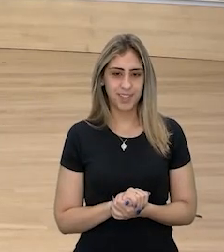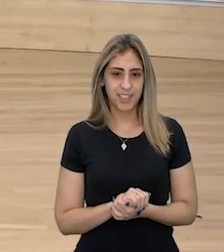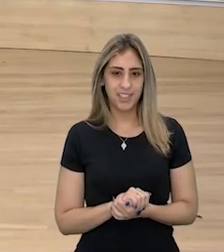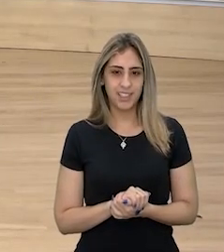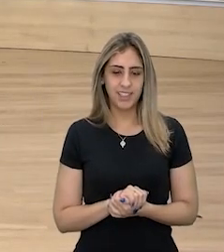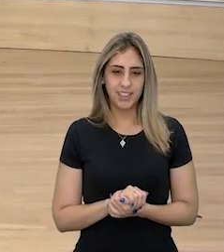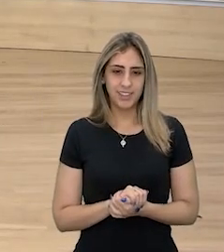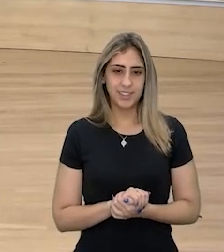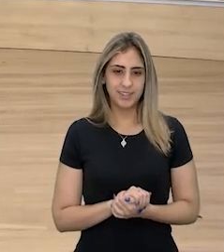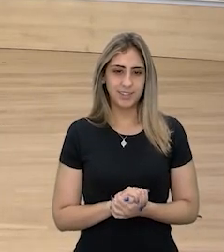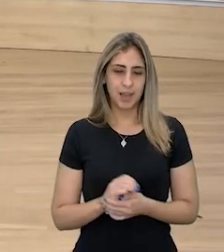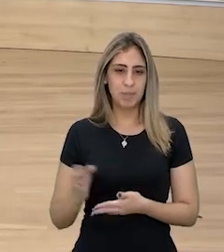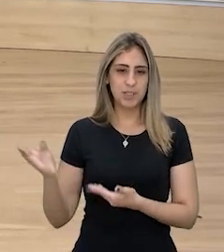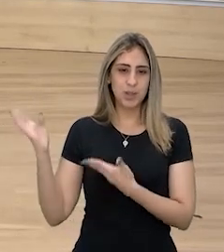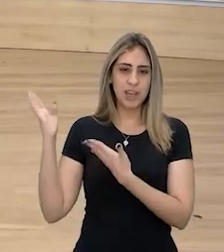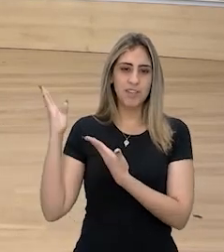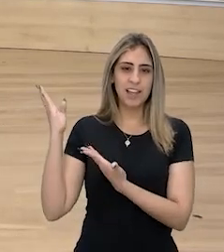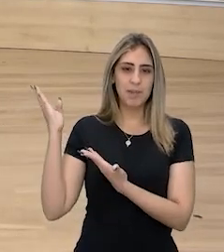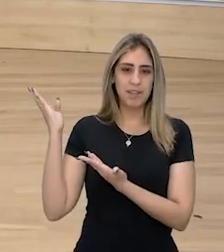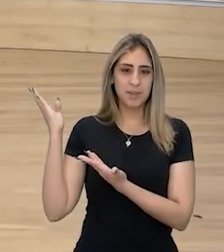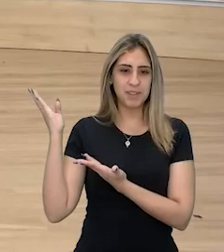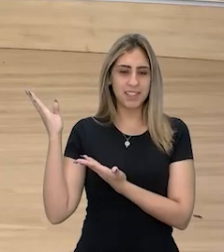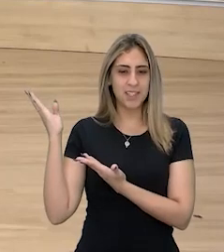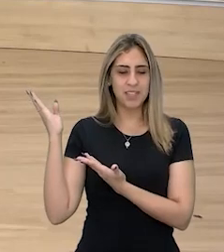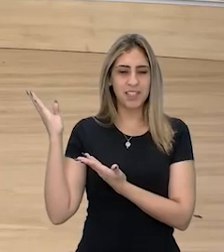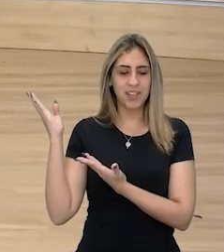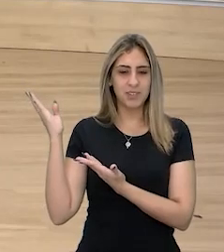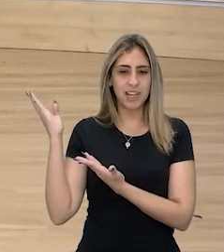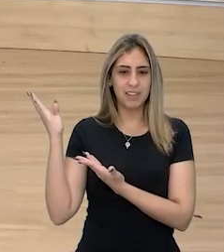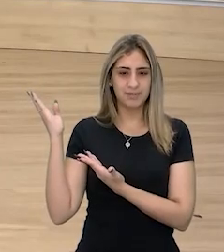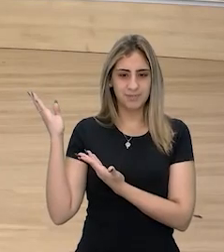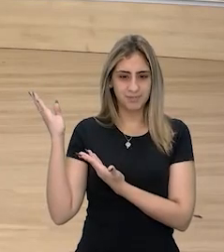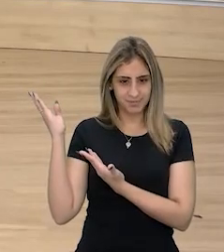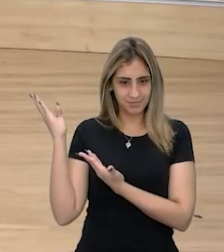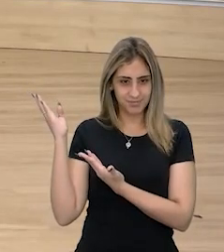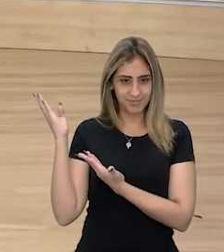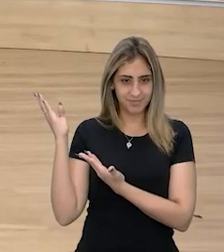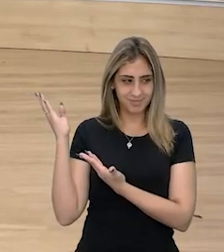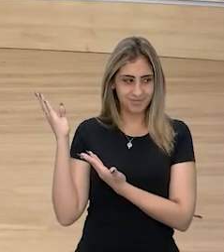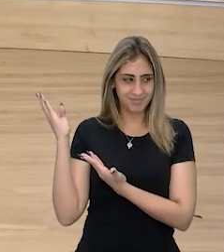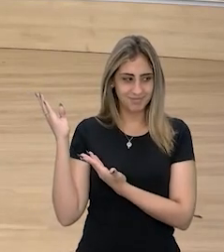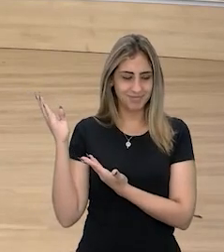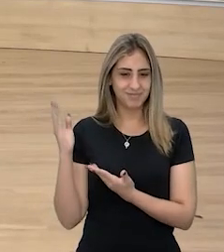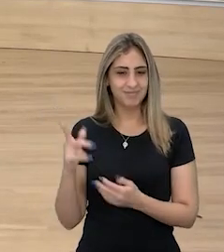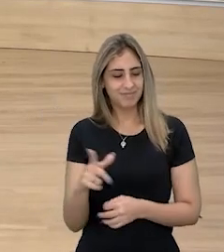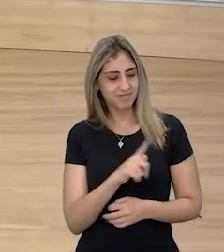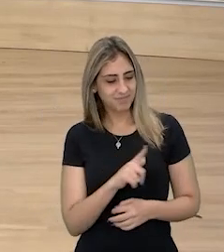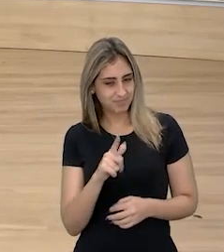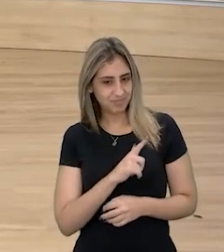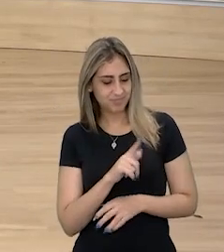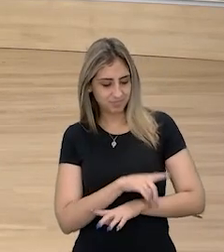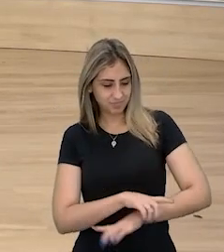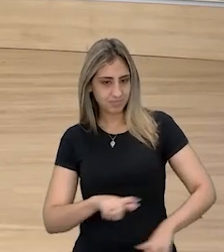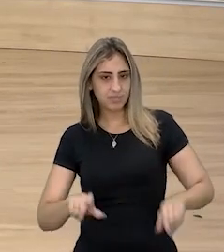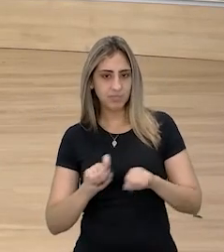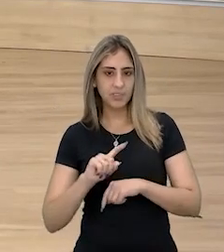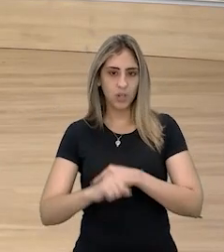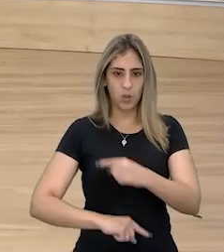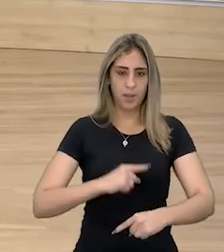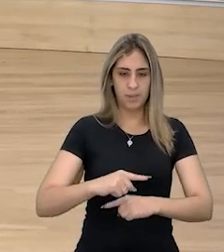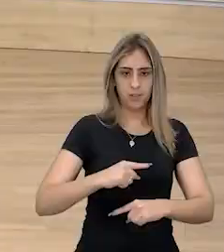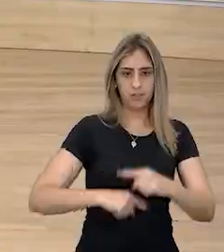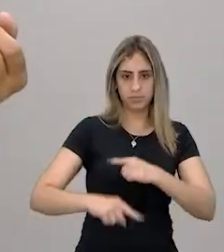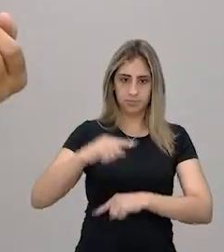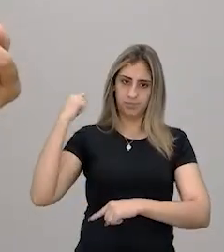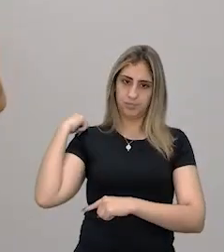1, 2, 3, aproximei meus pés, bati a altura da costela, tá? Se eu tivesse tatame, faria o rolamento de costas, certo.